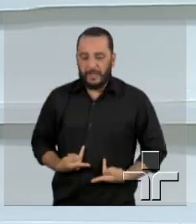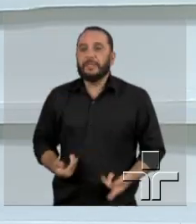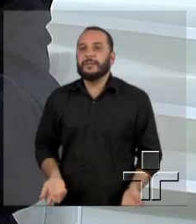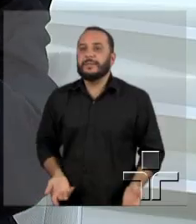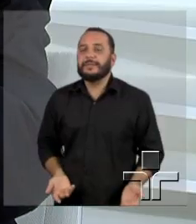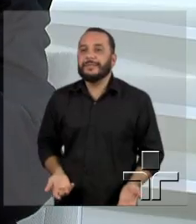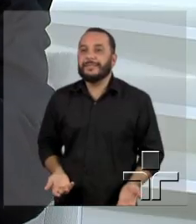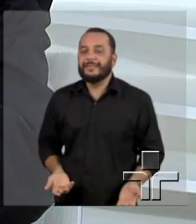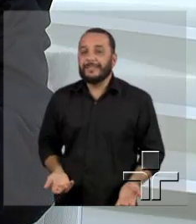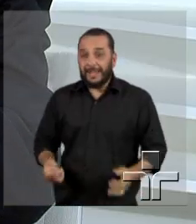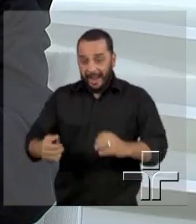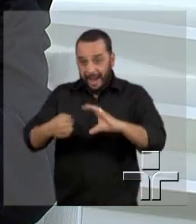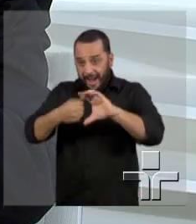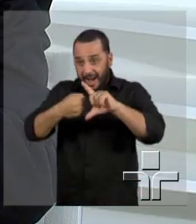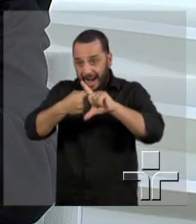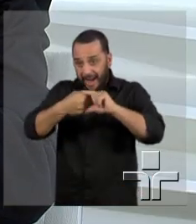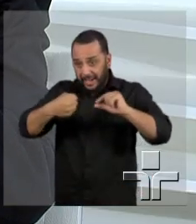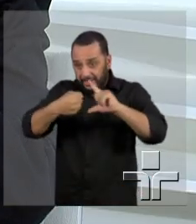terminar, no